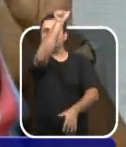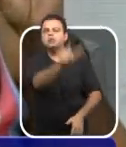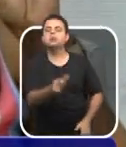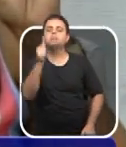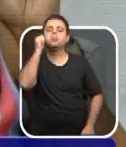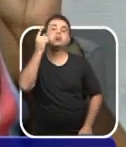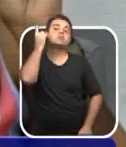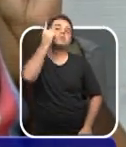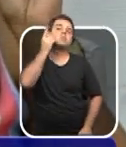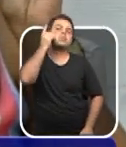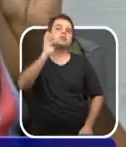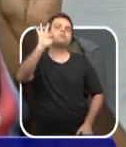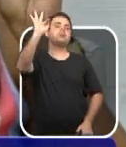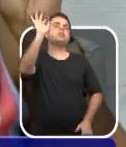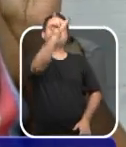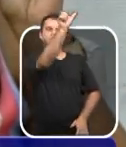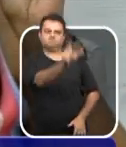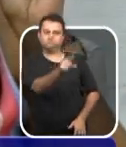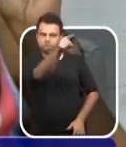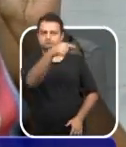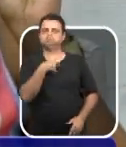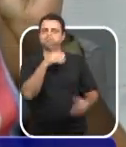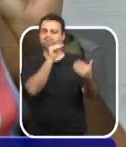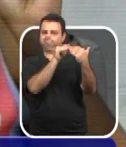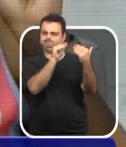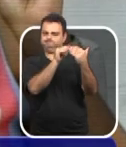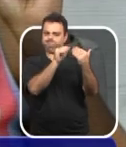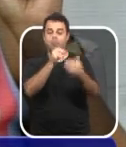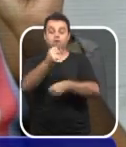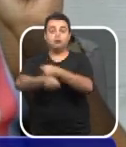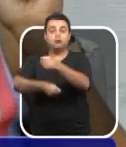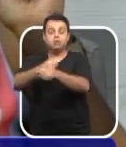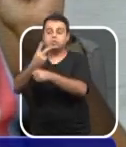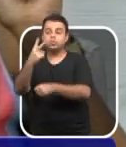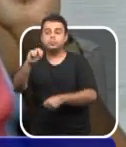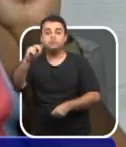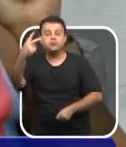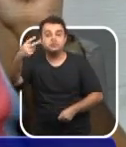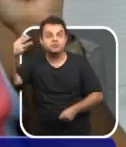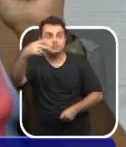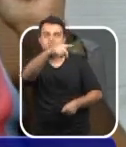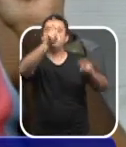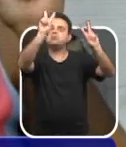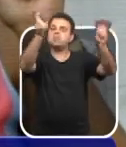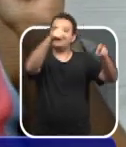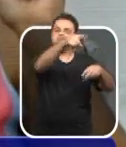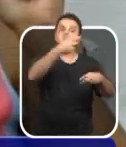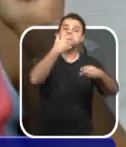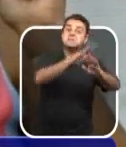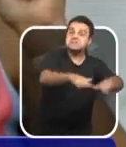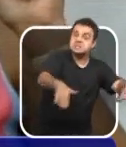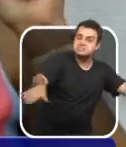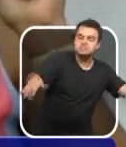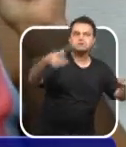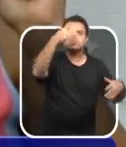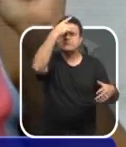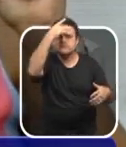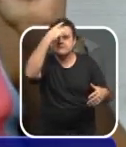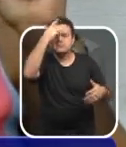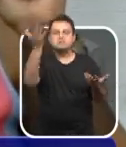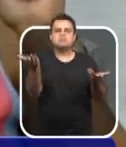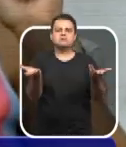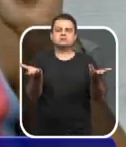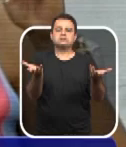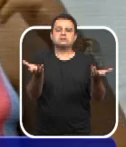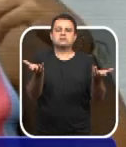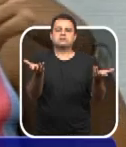da saúde mental da criança e adolescente já para 2023, e ela tem pautado sobre esse projeto de lei, né? Está